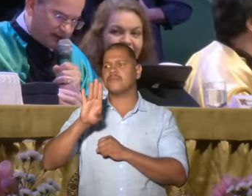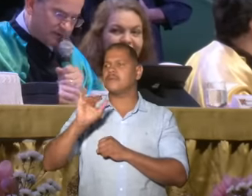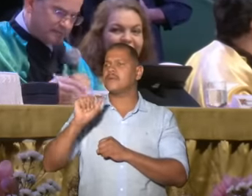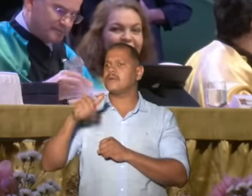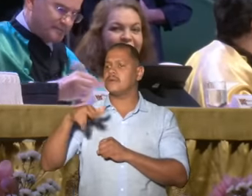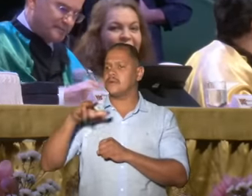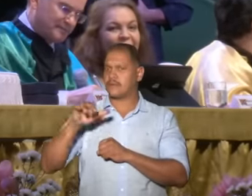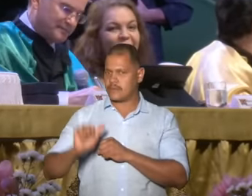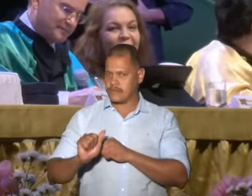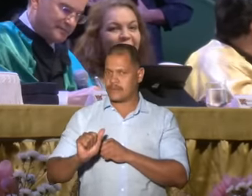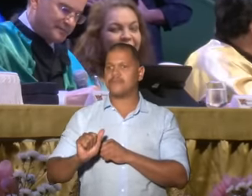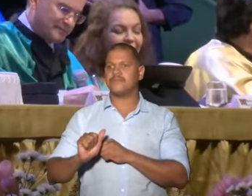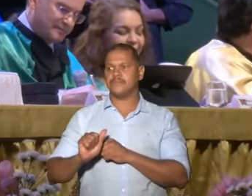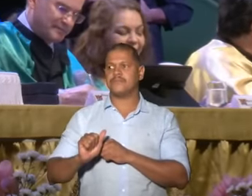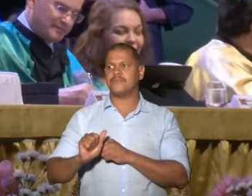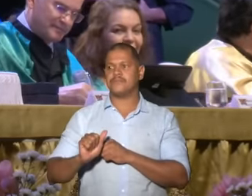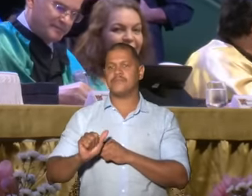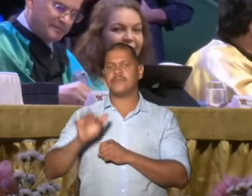Dingra.